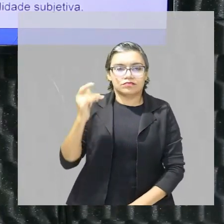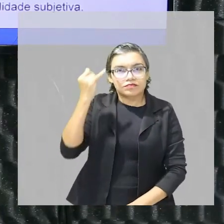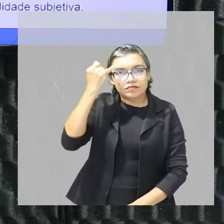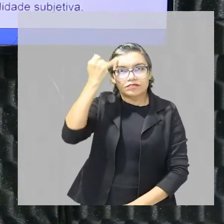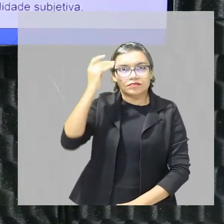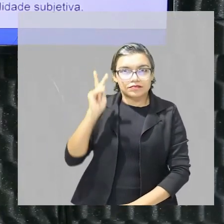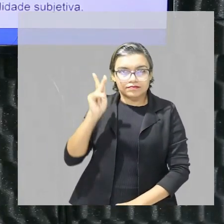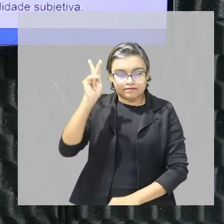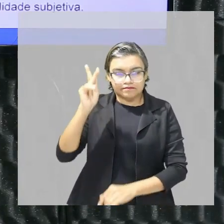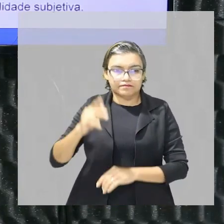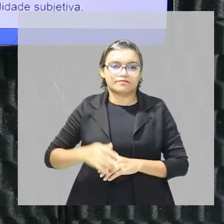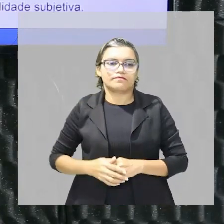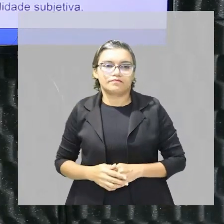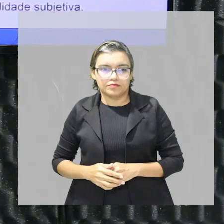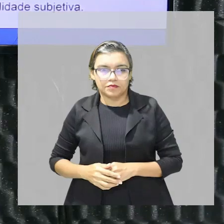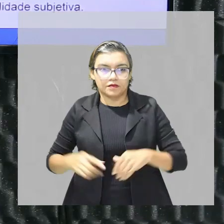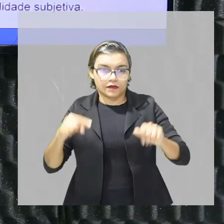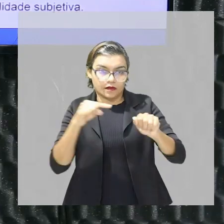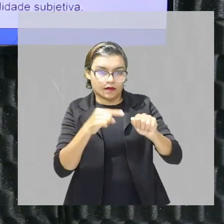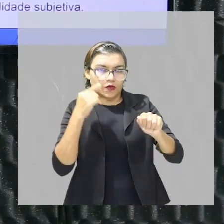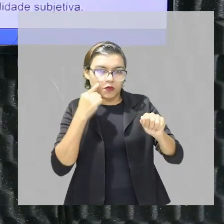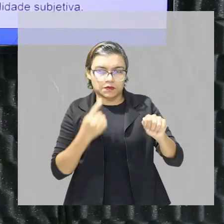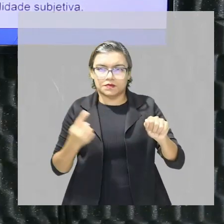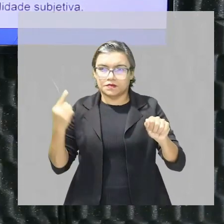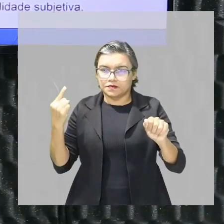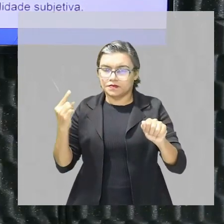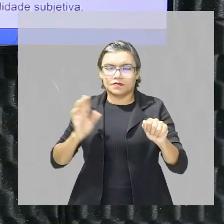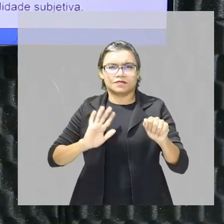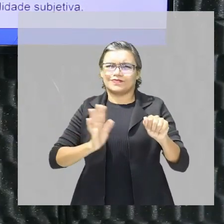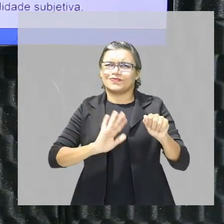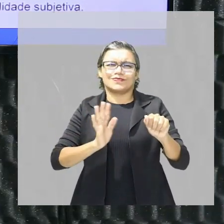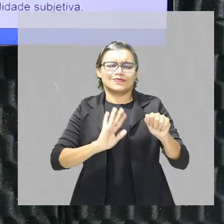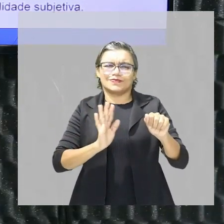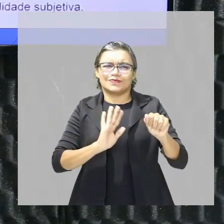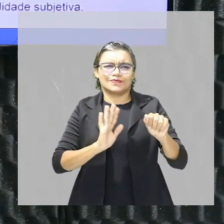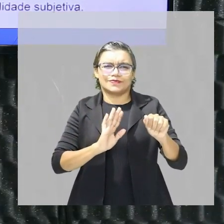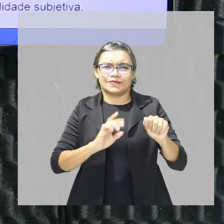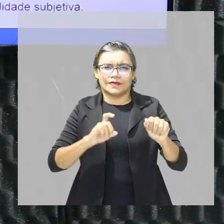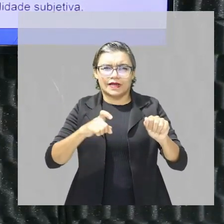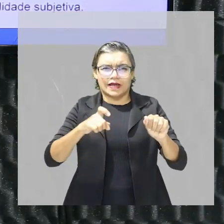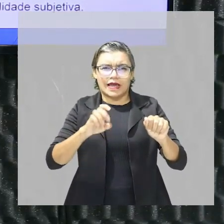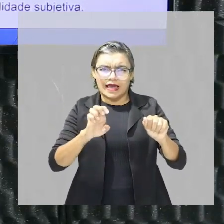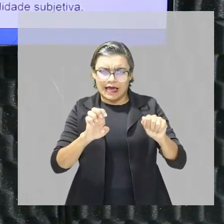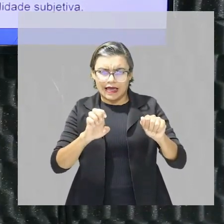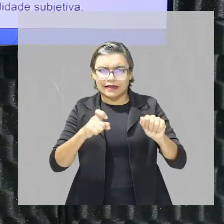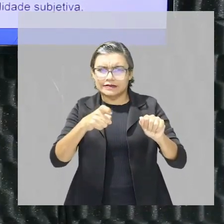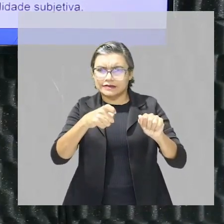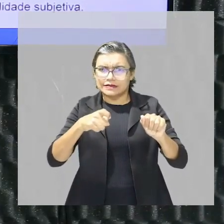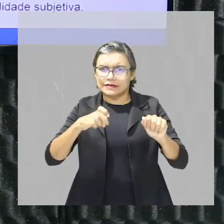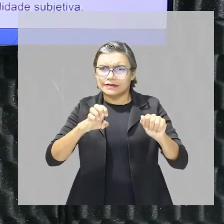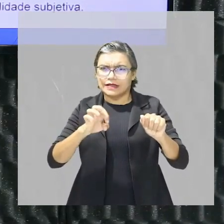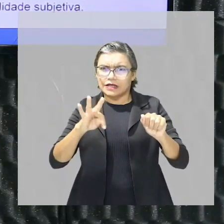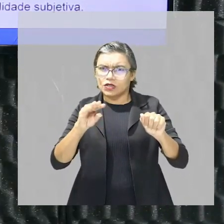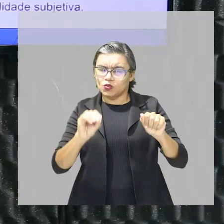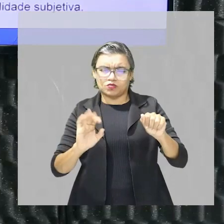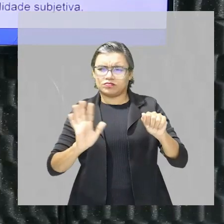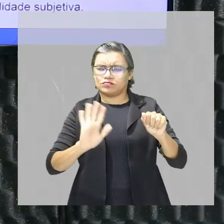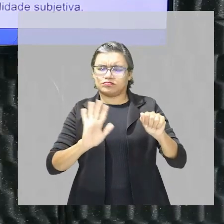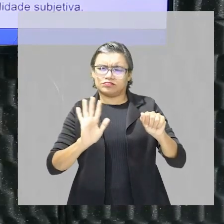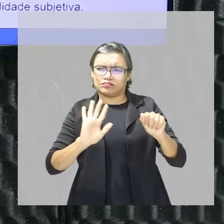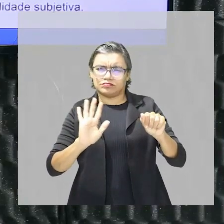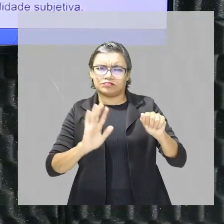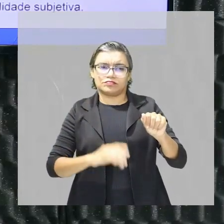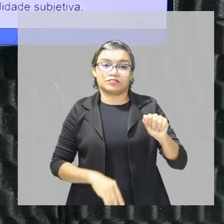exceto quando você trata de doutrinas religiosas não não tem esse exceto ele é utilizado o tempo inteiro